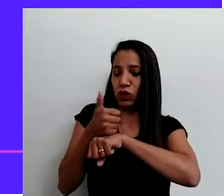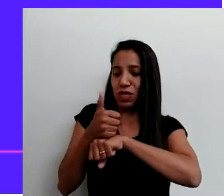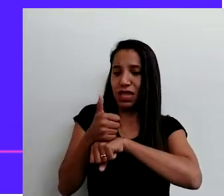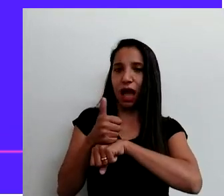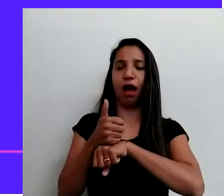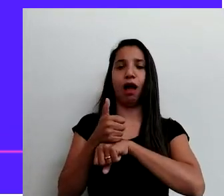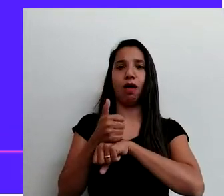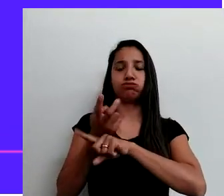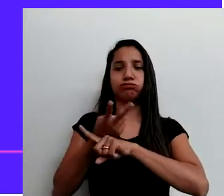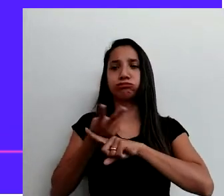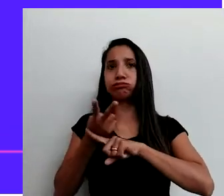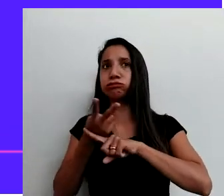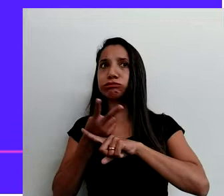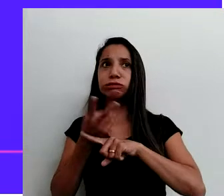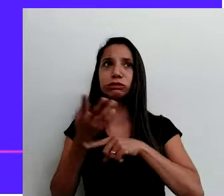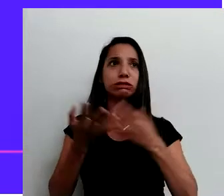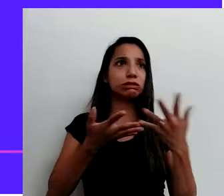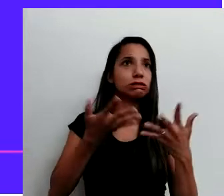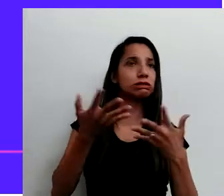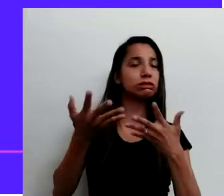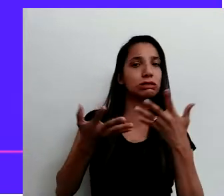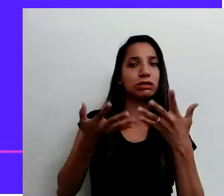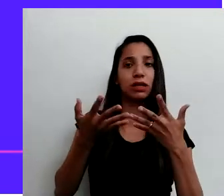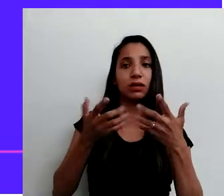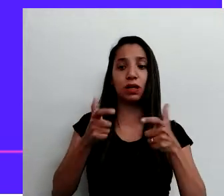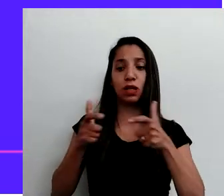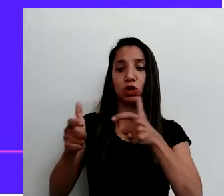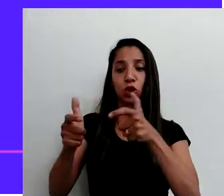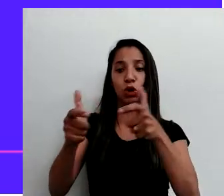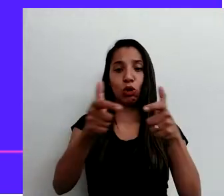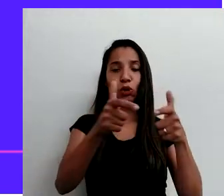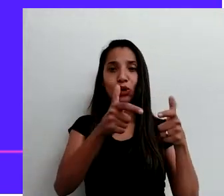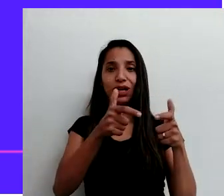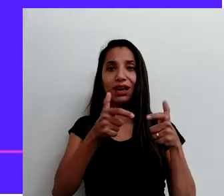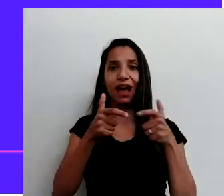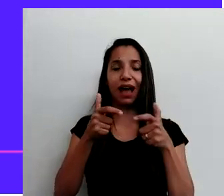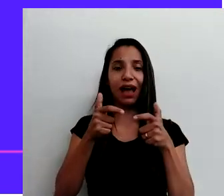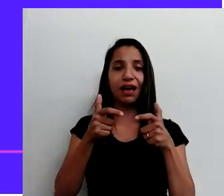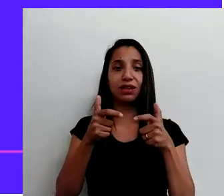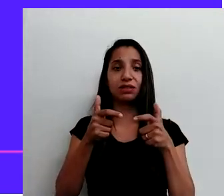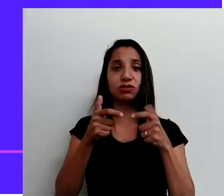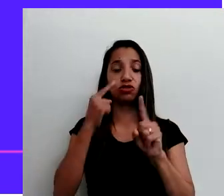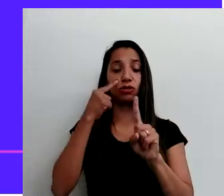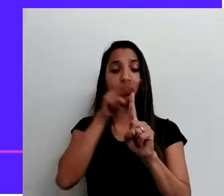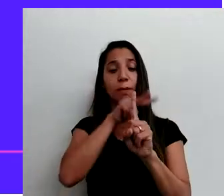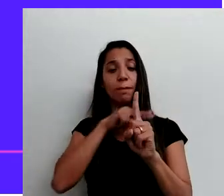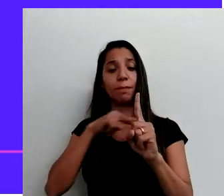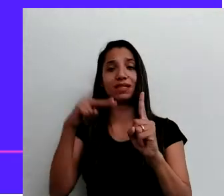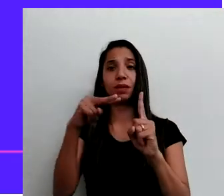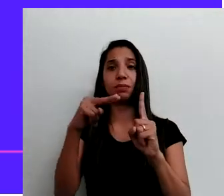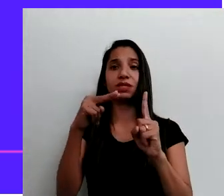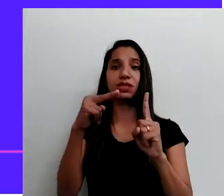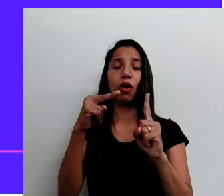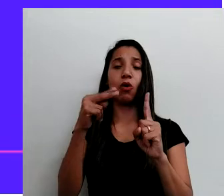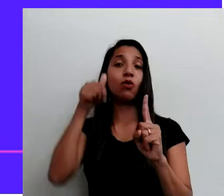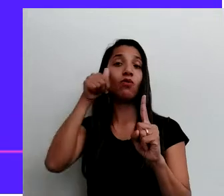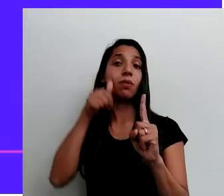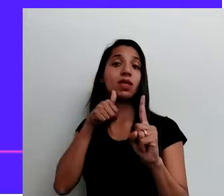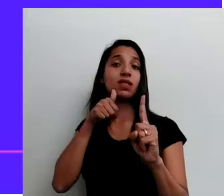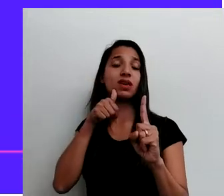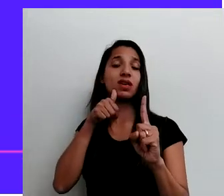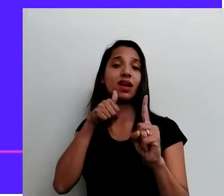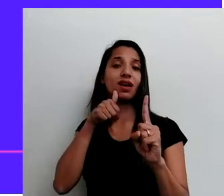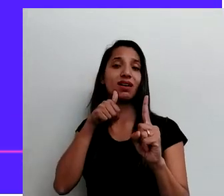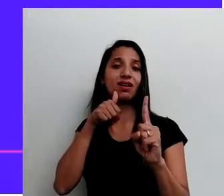partir desses lugares de percepção feminina, mas